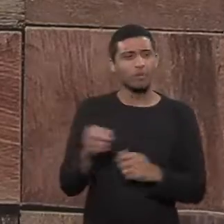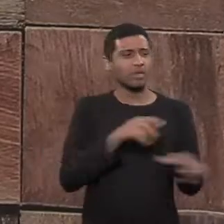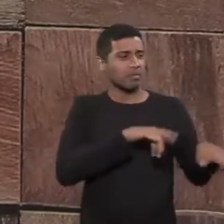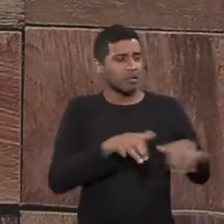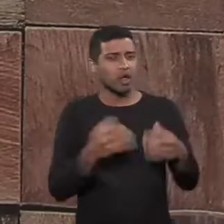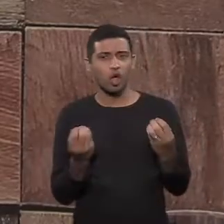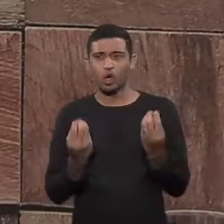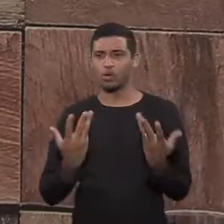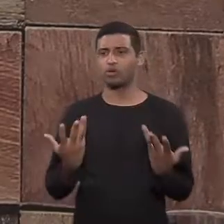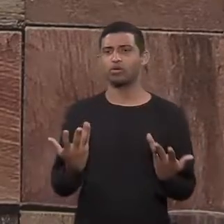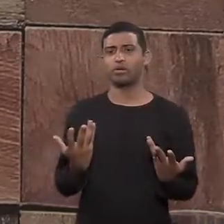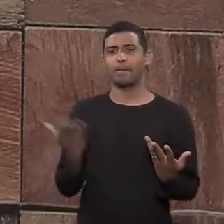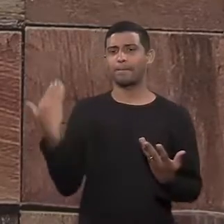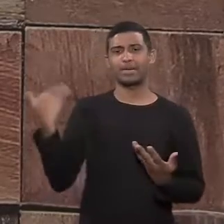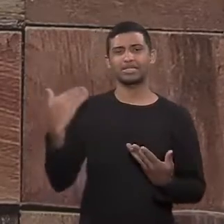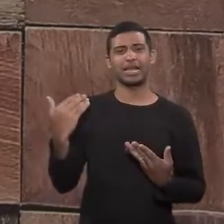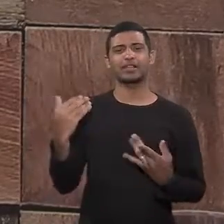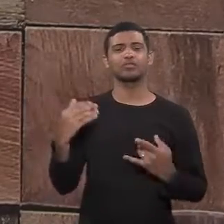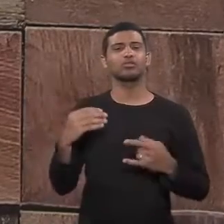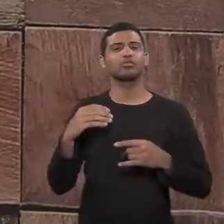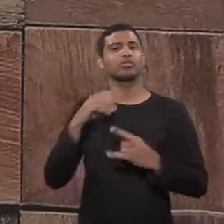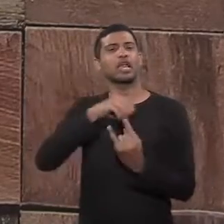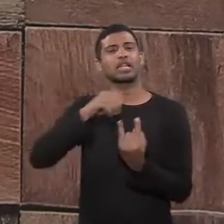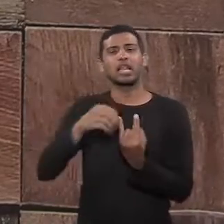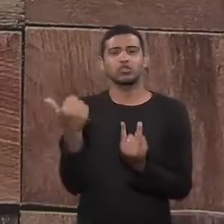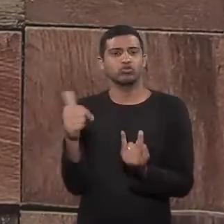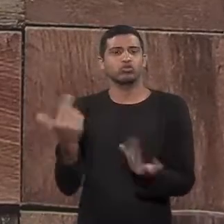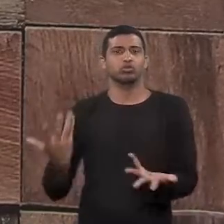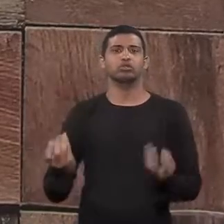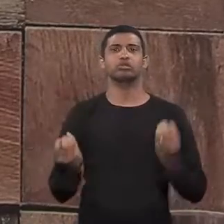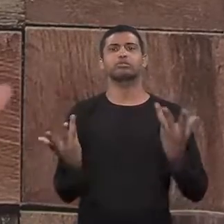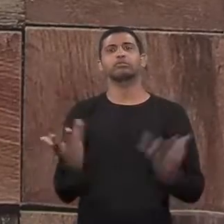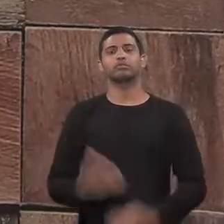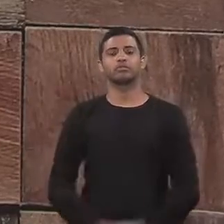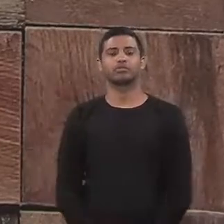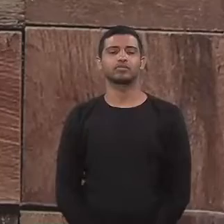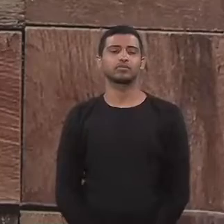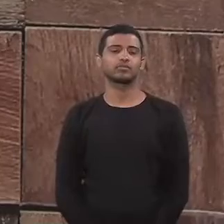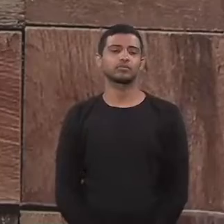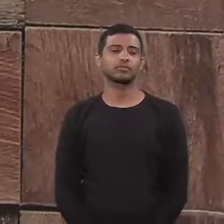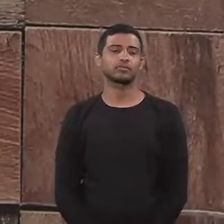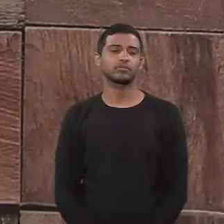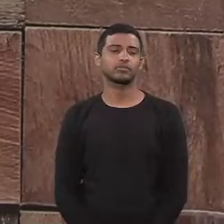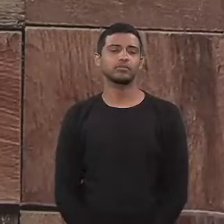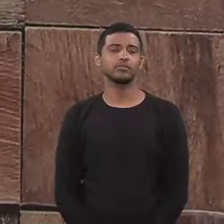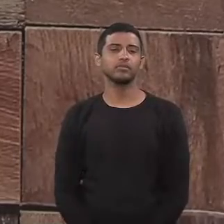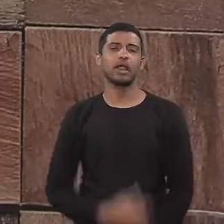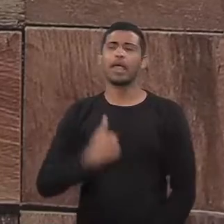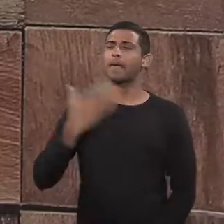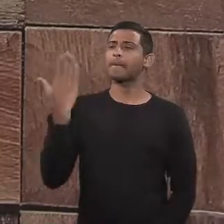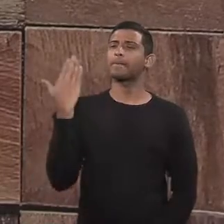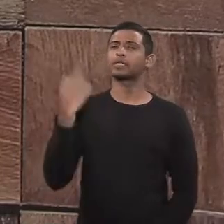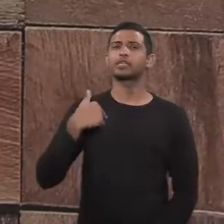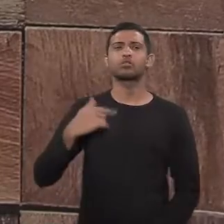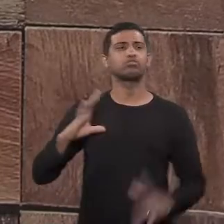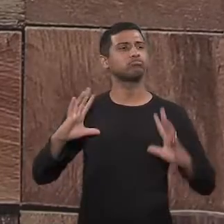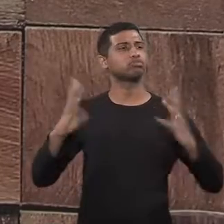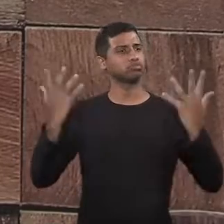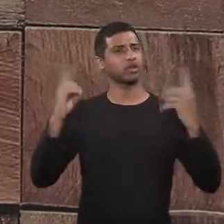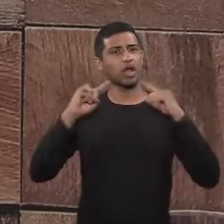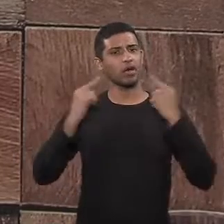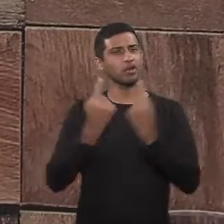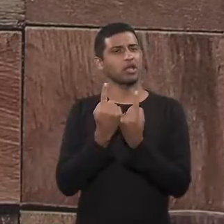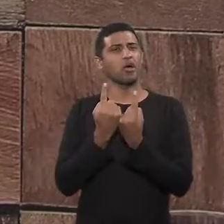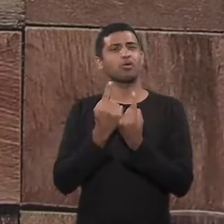coisa, aquela ficha lá na hora do vestibular. Não tinha Enem ainda, né? Não tinha. Era diferente. E aí eu estava